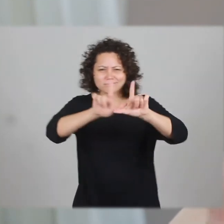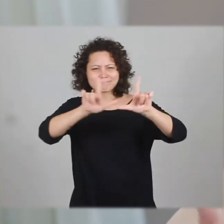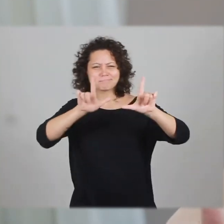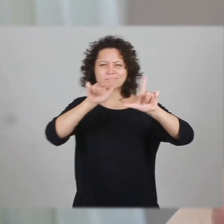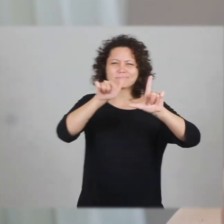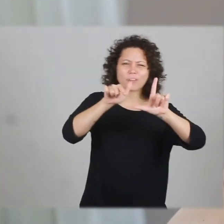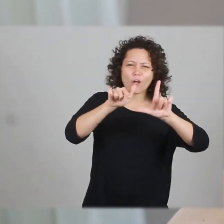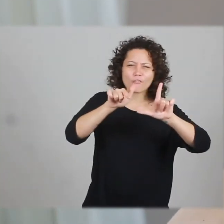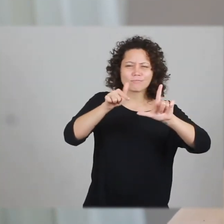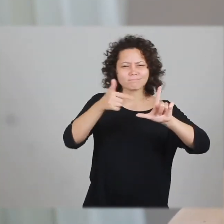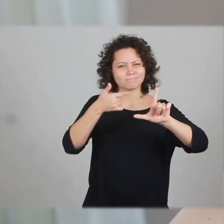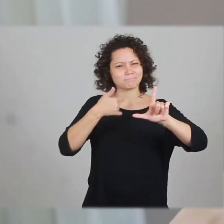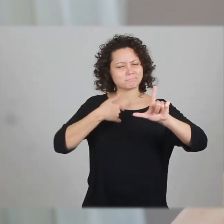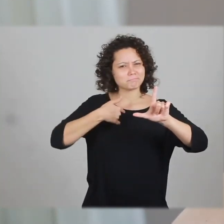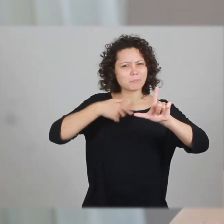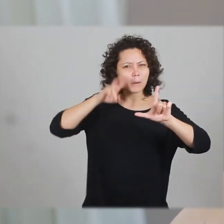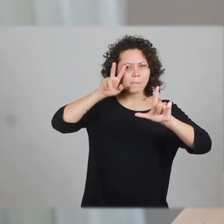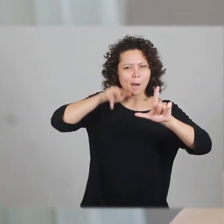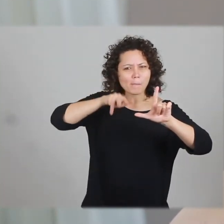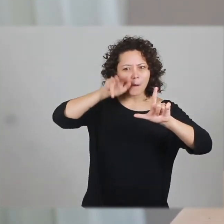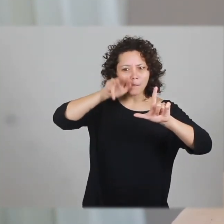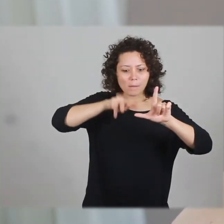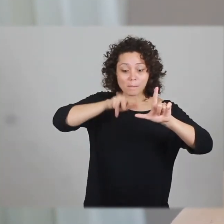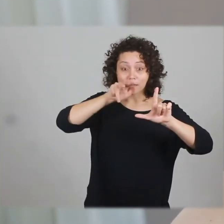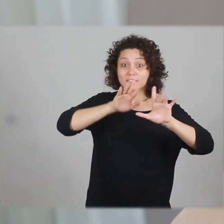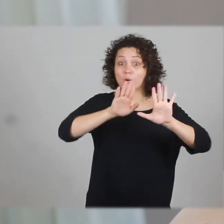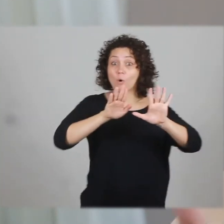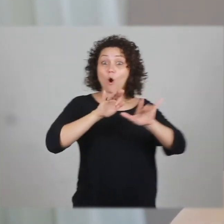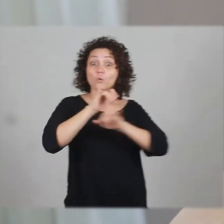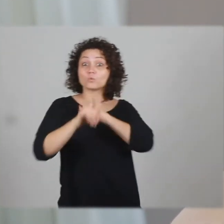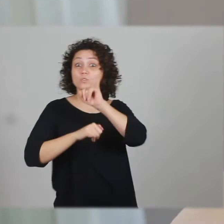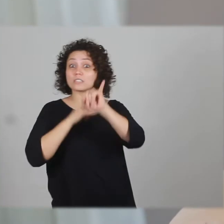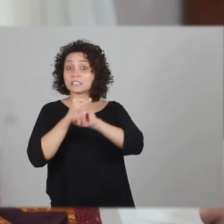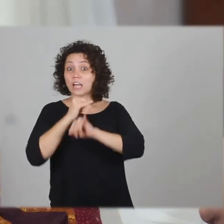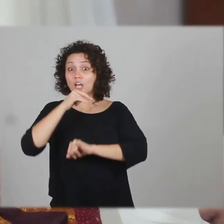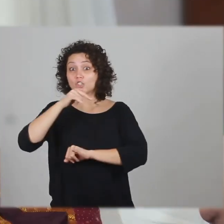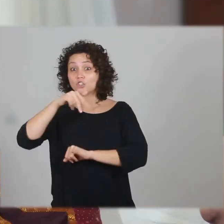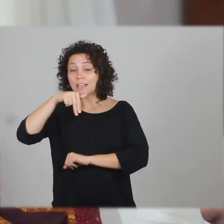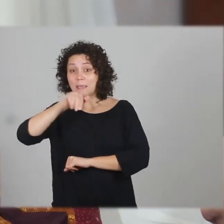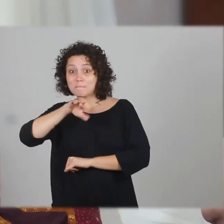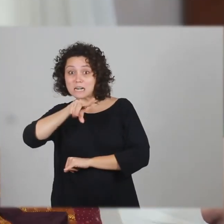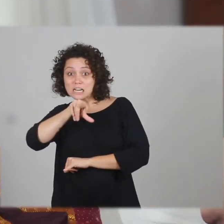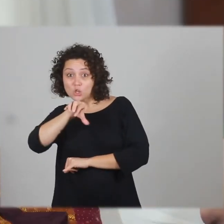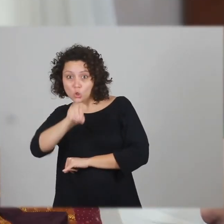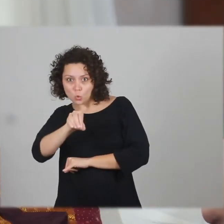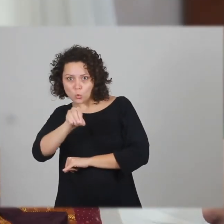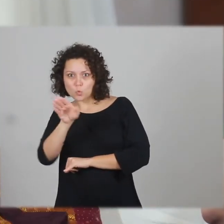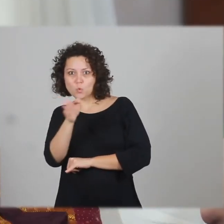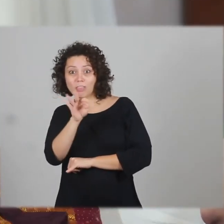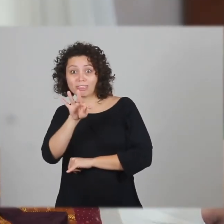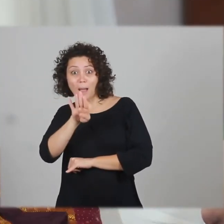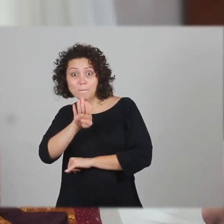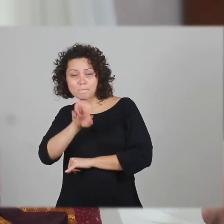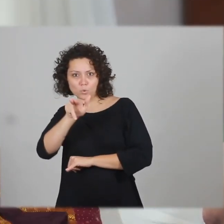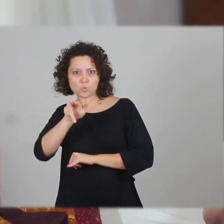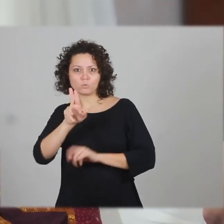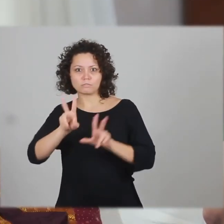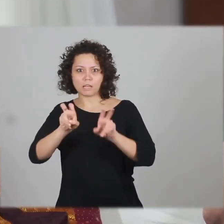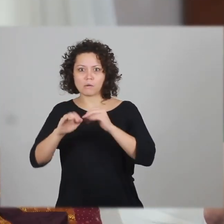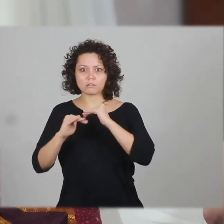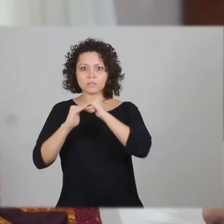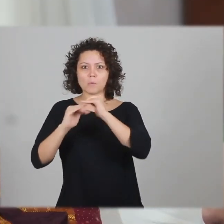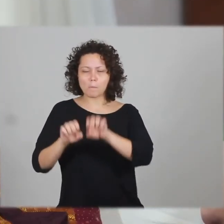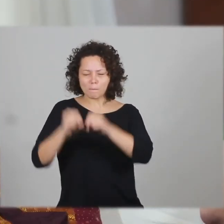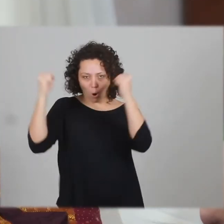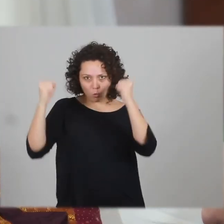uma notícia que foi compartilhada pelo site Quebrando o Tabu teve uma quantidade de compartilhamentos, eu chamei a